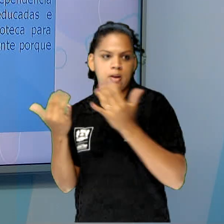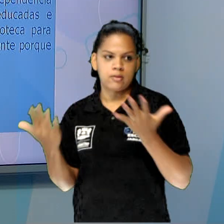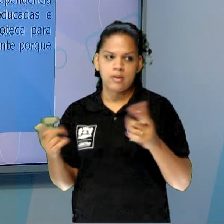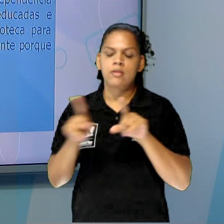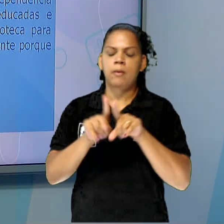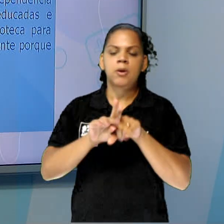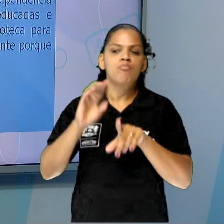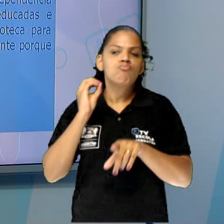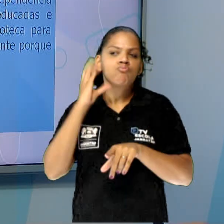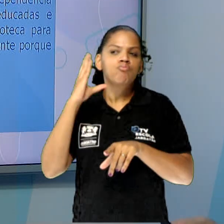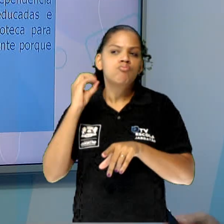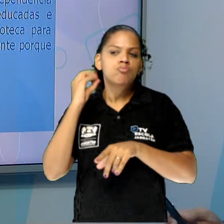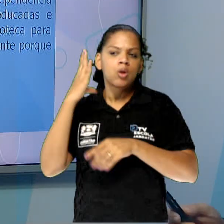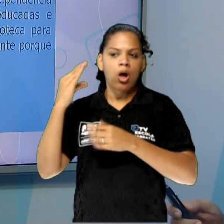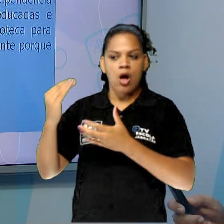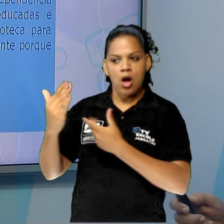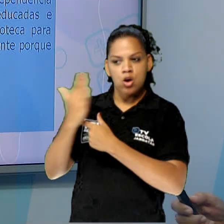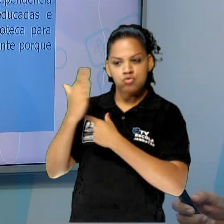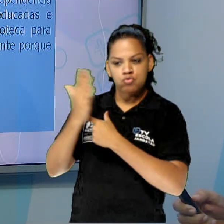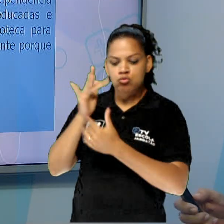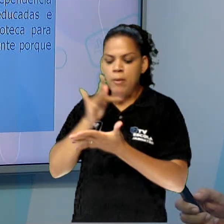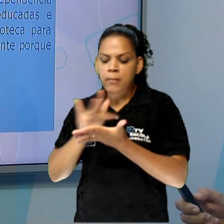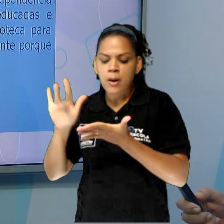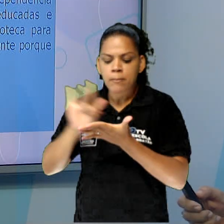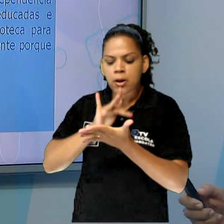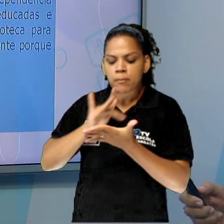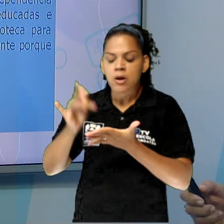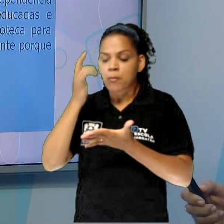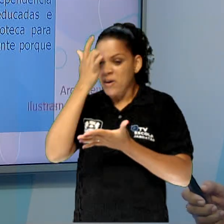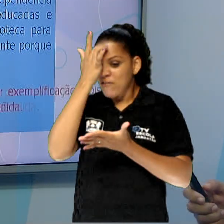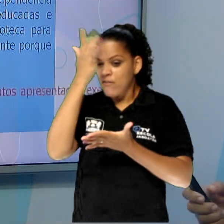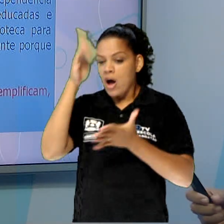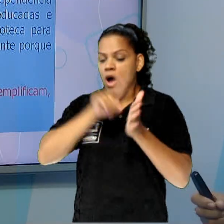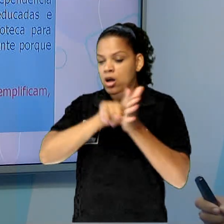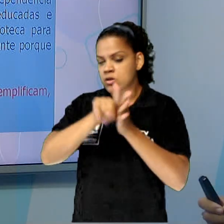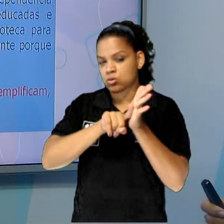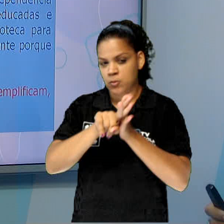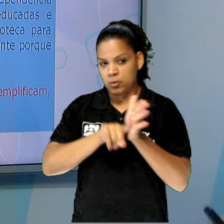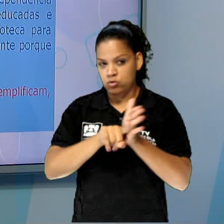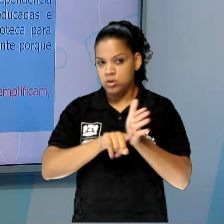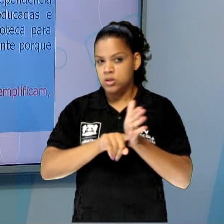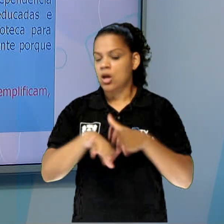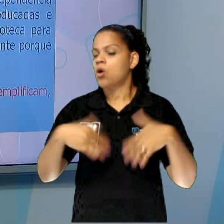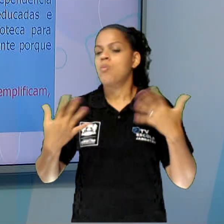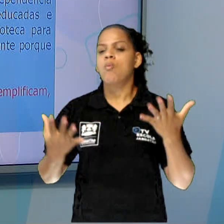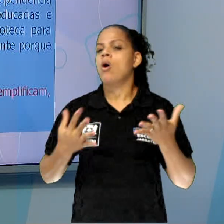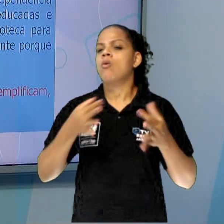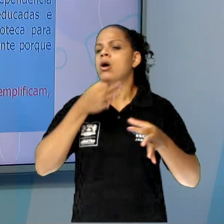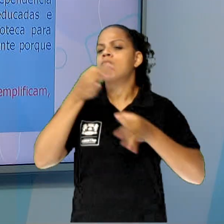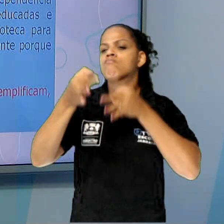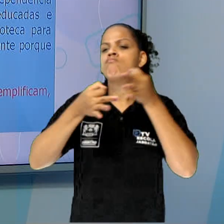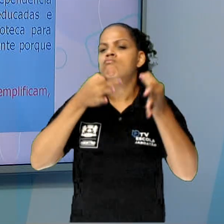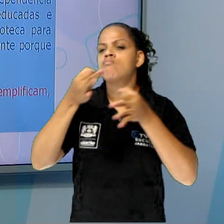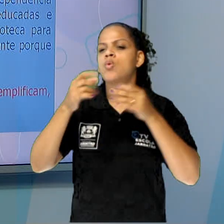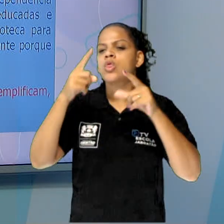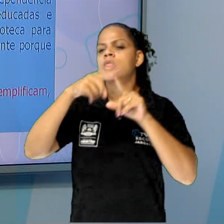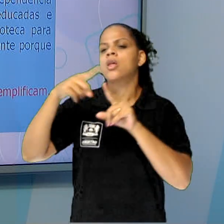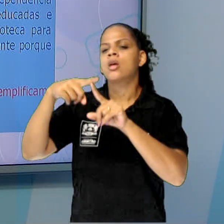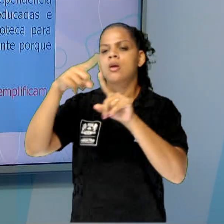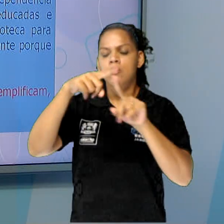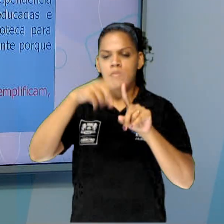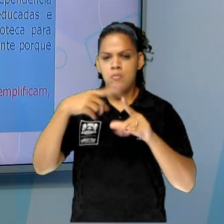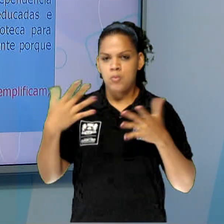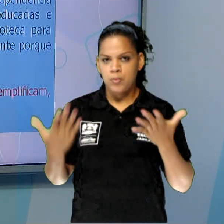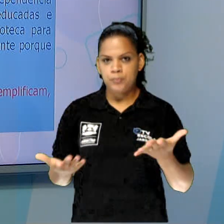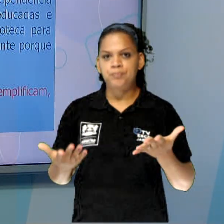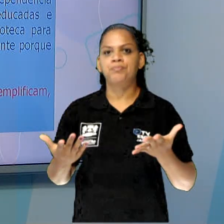bolso. A questão da facilidade da pesquisa. Vamos lá, qual é o tipo de argumento? Argumento por exemplificação, pois